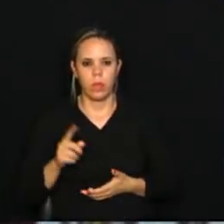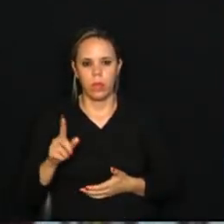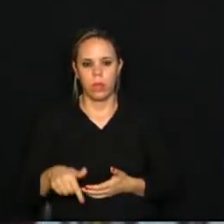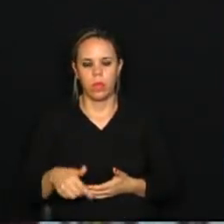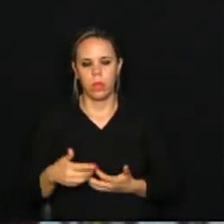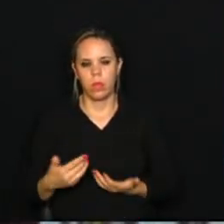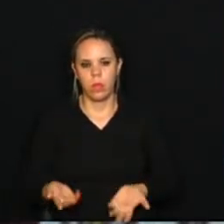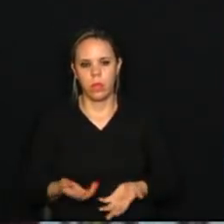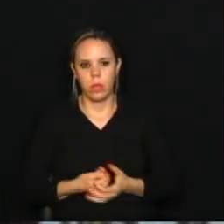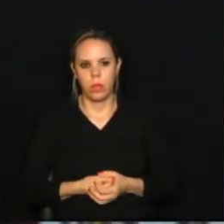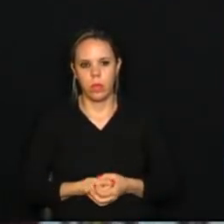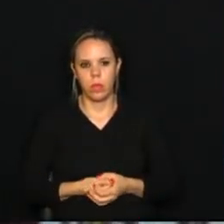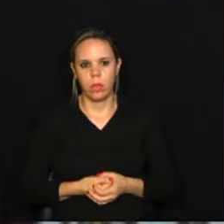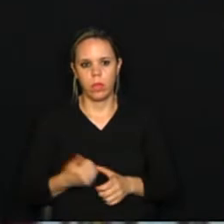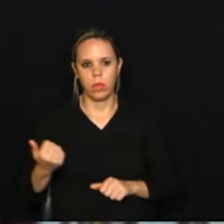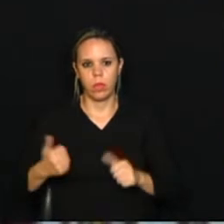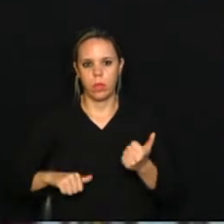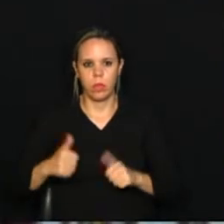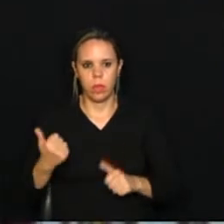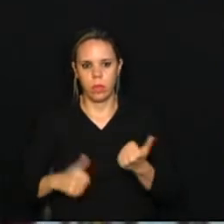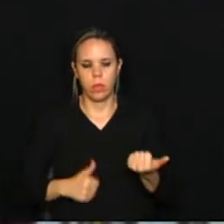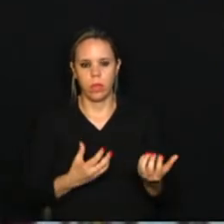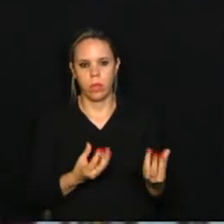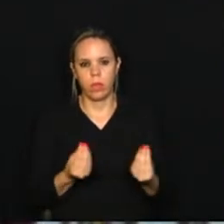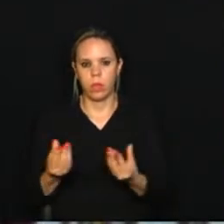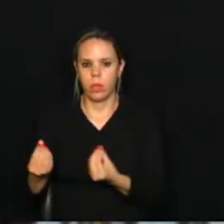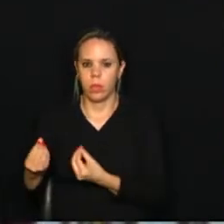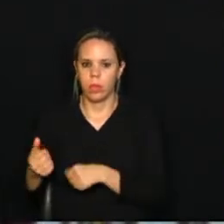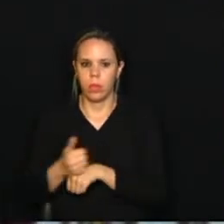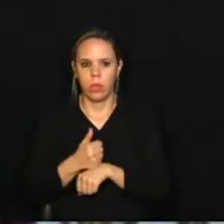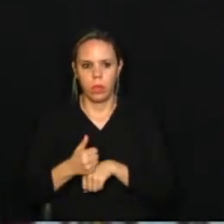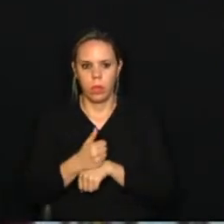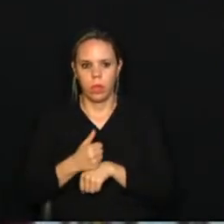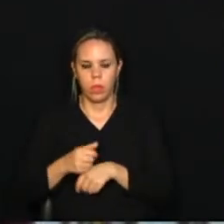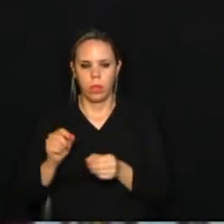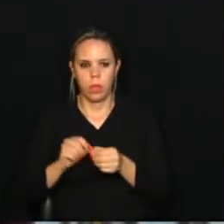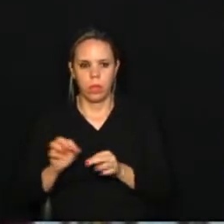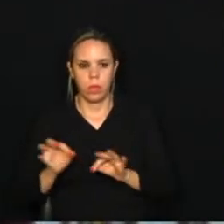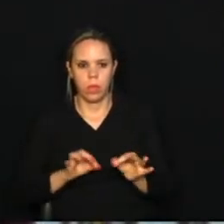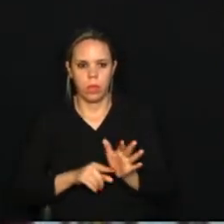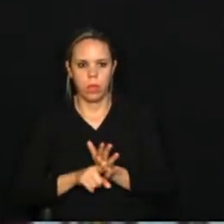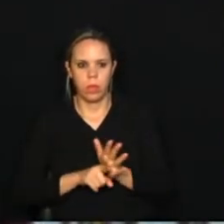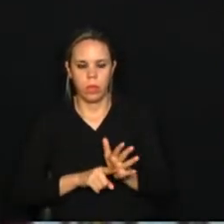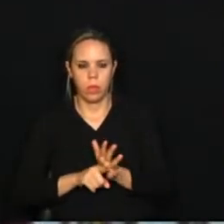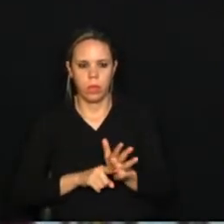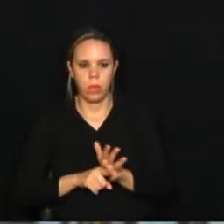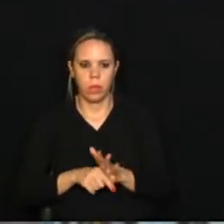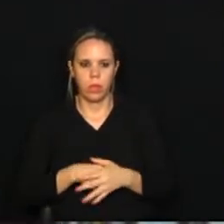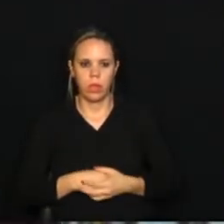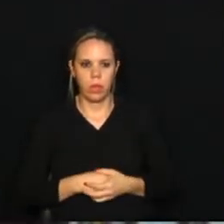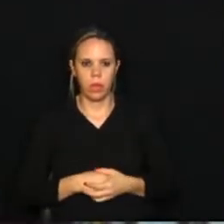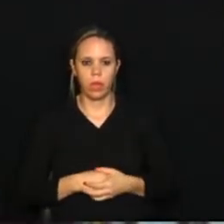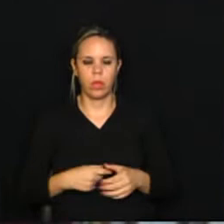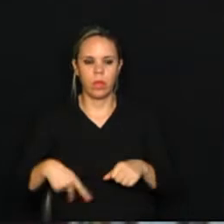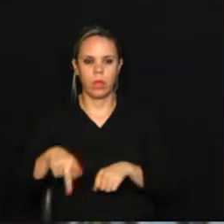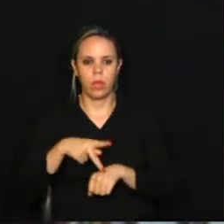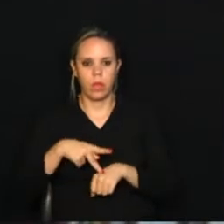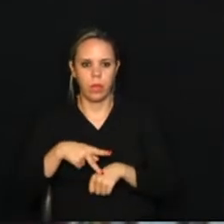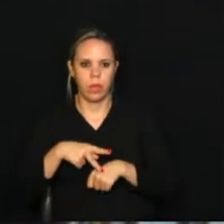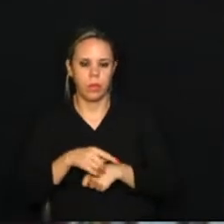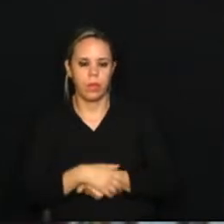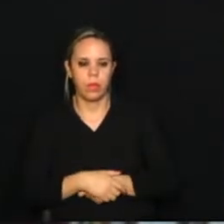a avaliação que muitos especialistas estão fazendo, inclusive em países